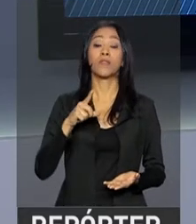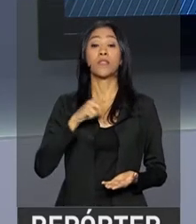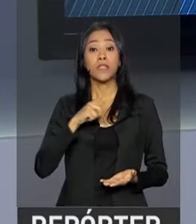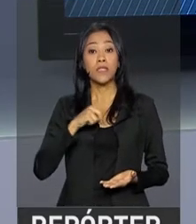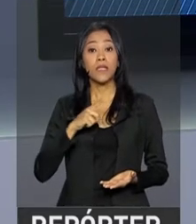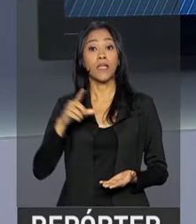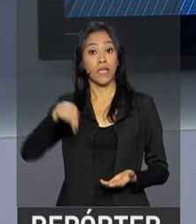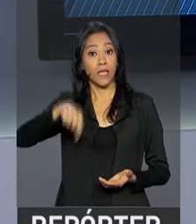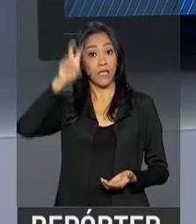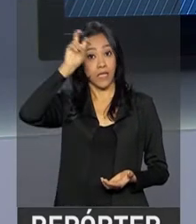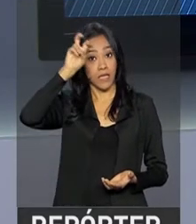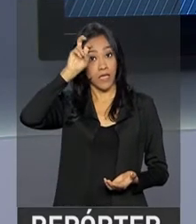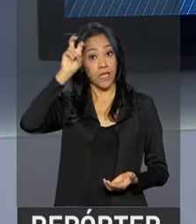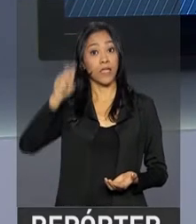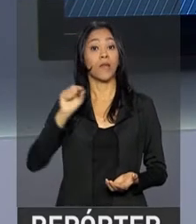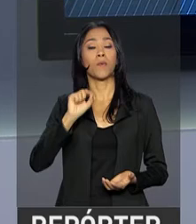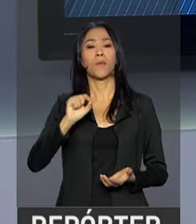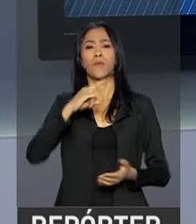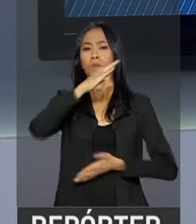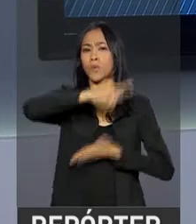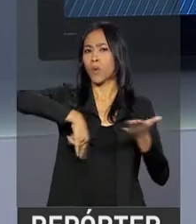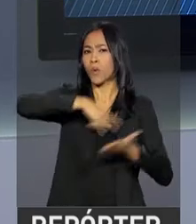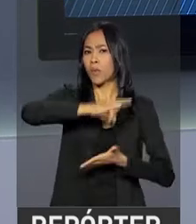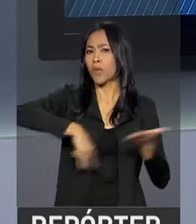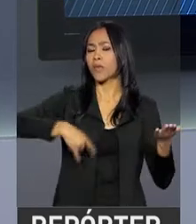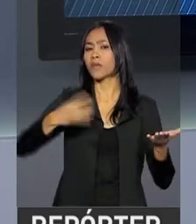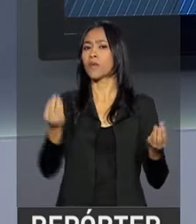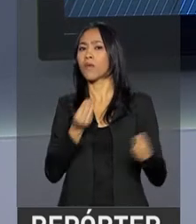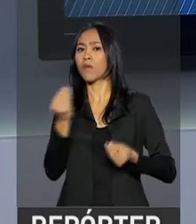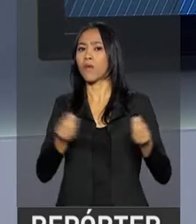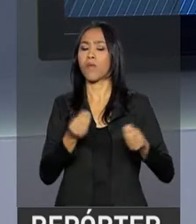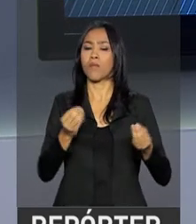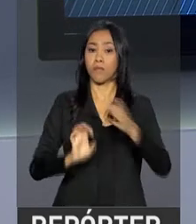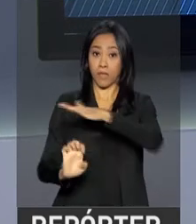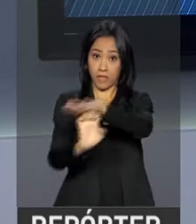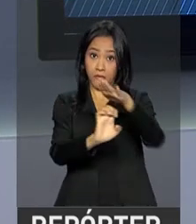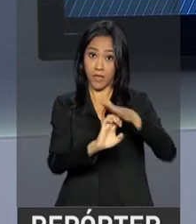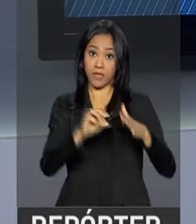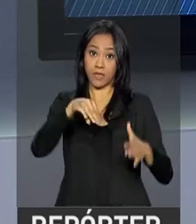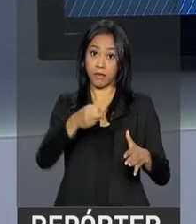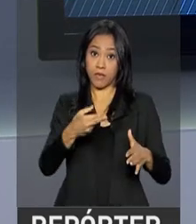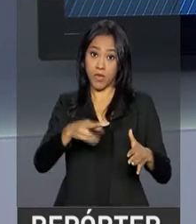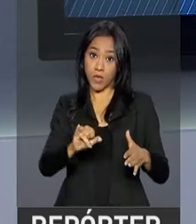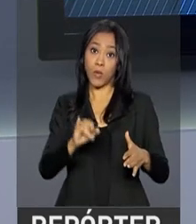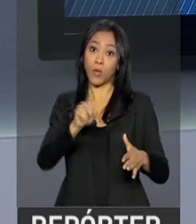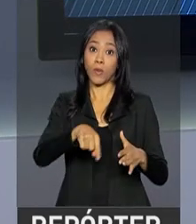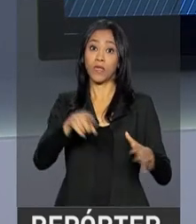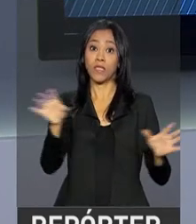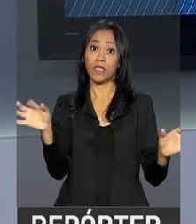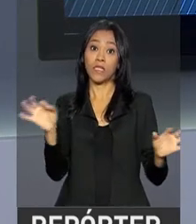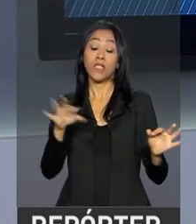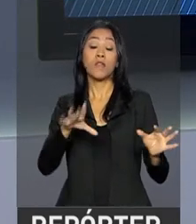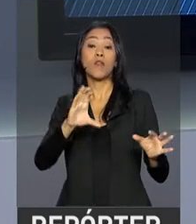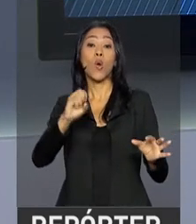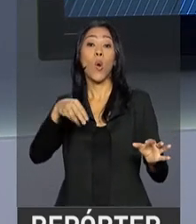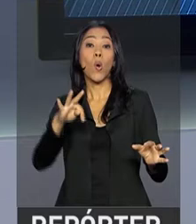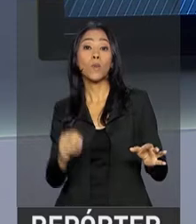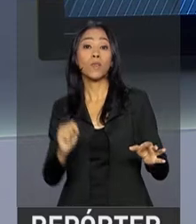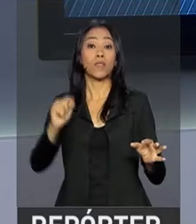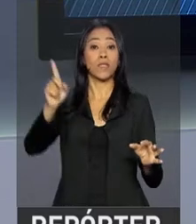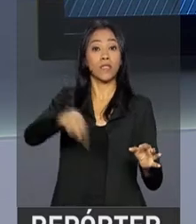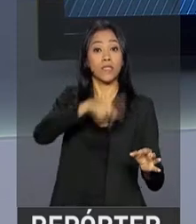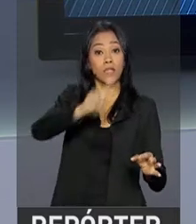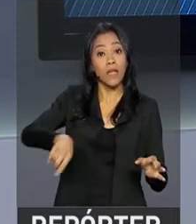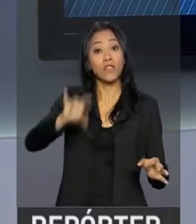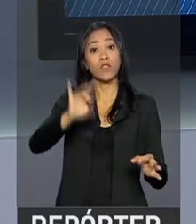individual a possibilidade de abertura e encerramento de contas de depósitos por meio eletrônico até agora esse serviço era